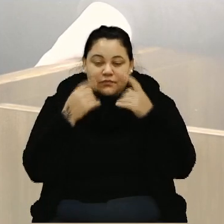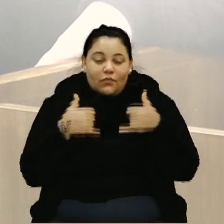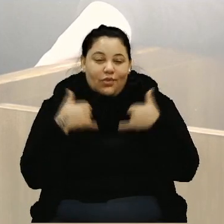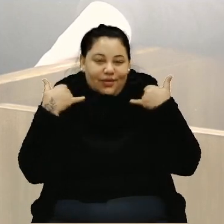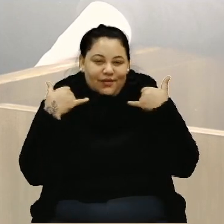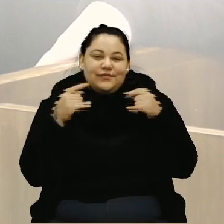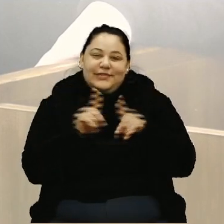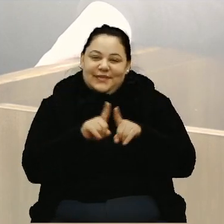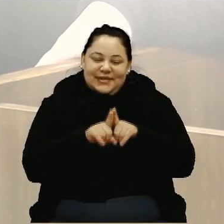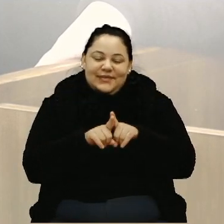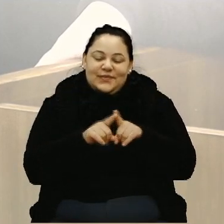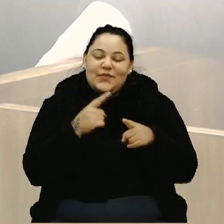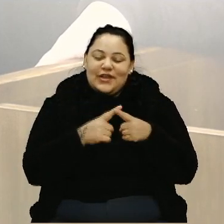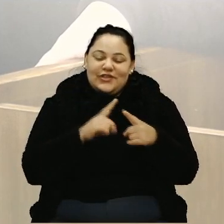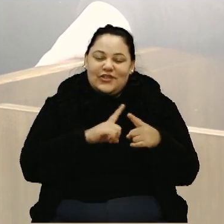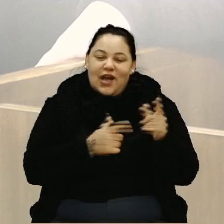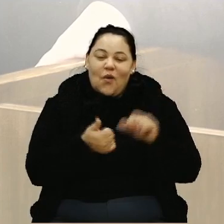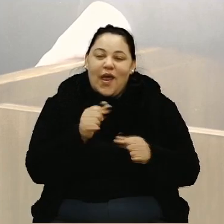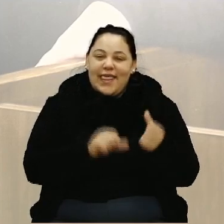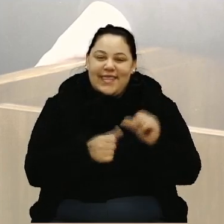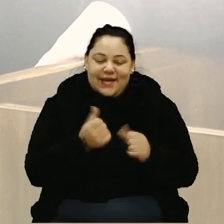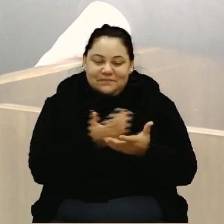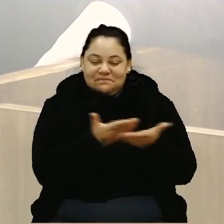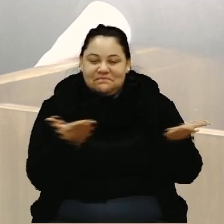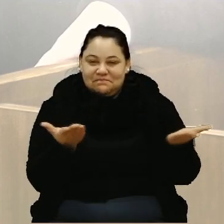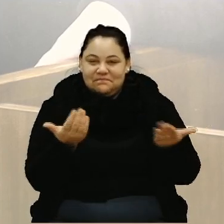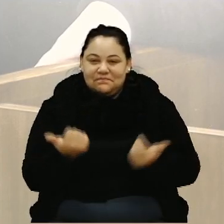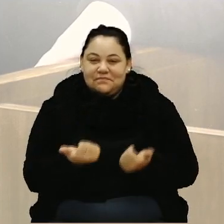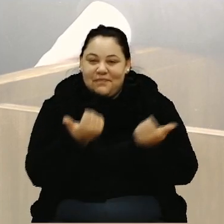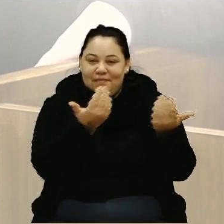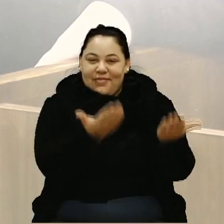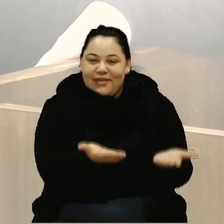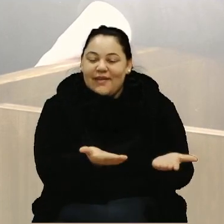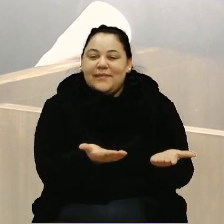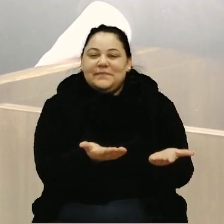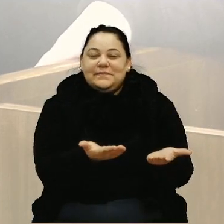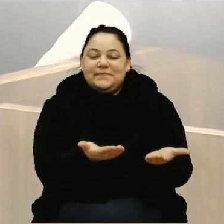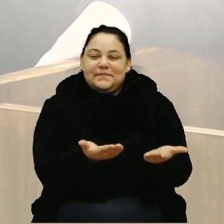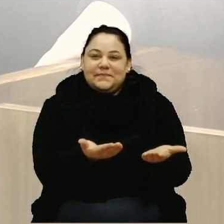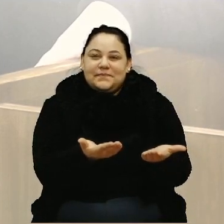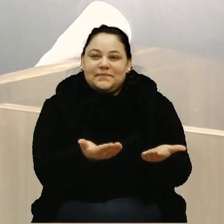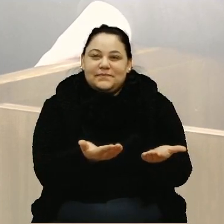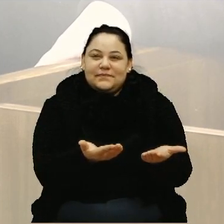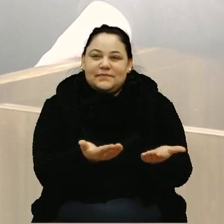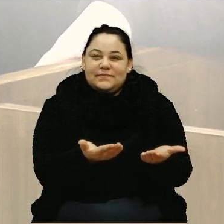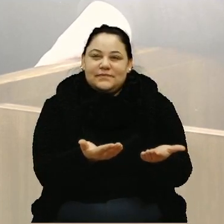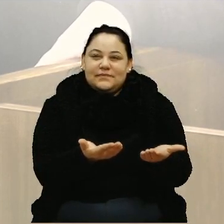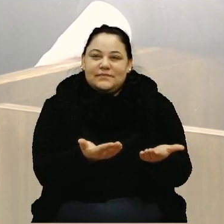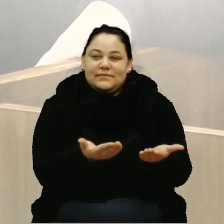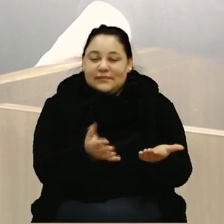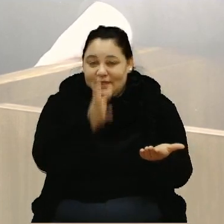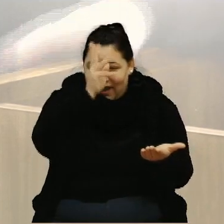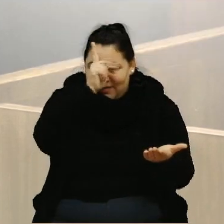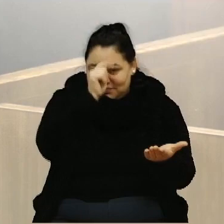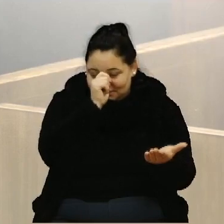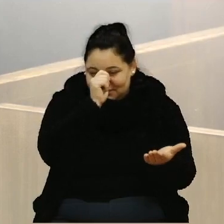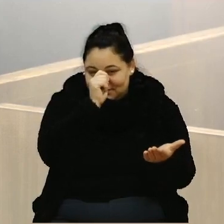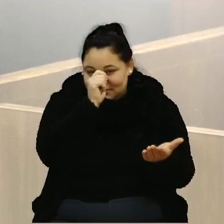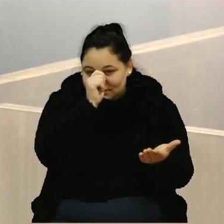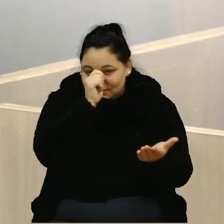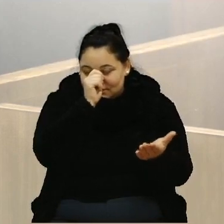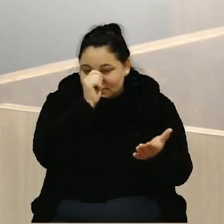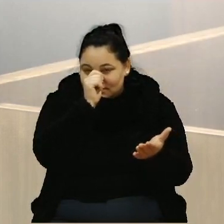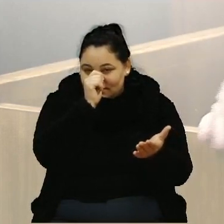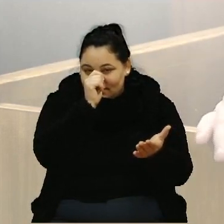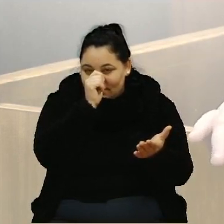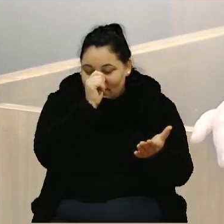orgulho com a qualidade daquele espaço, de proporcionar, né, as aves saudáveis, né,